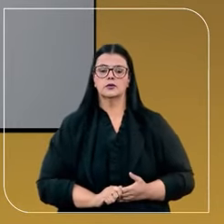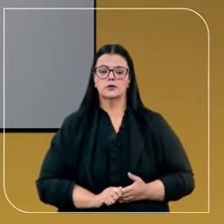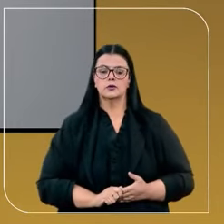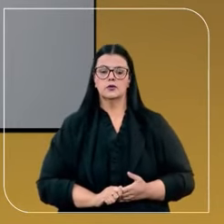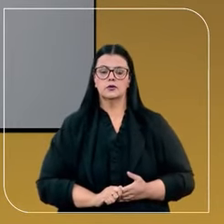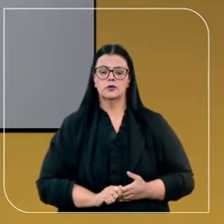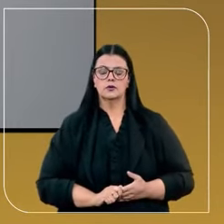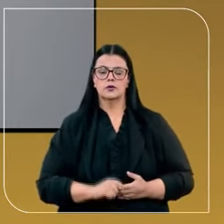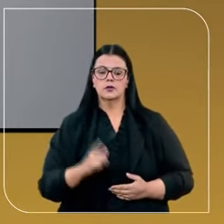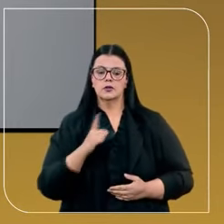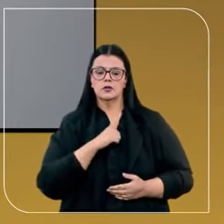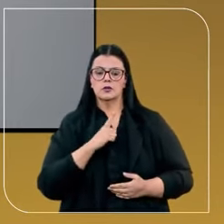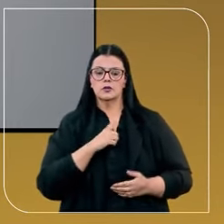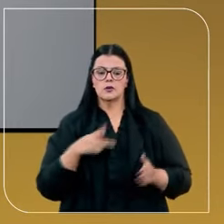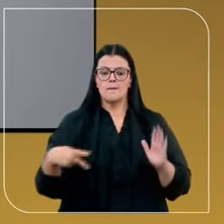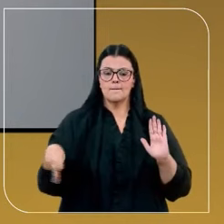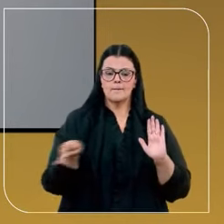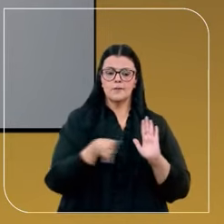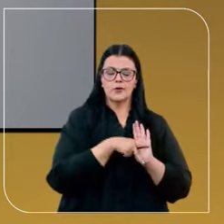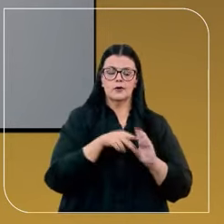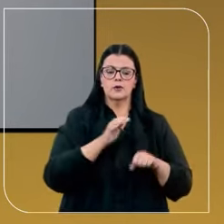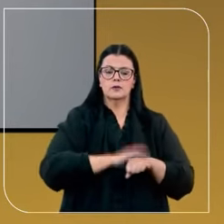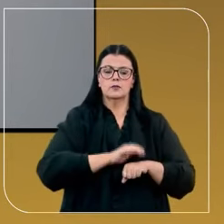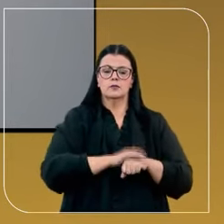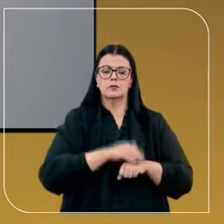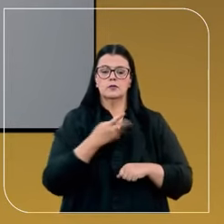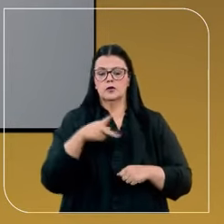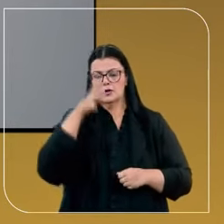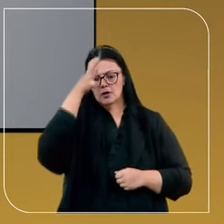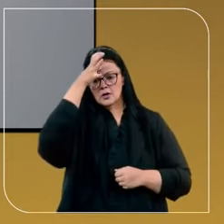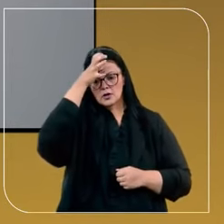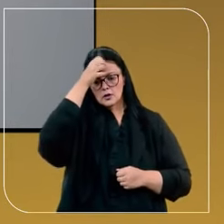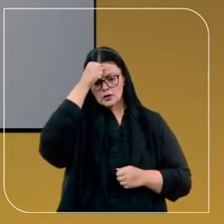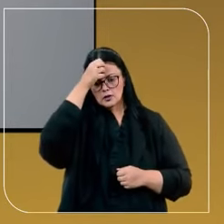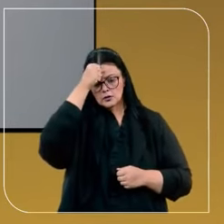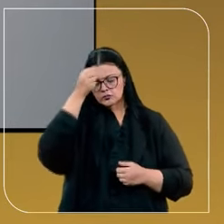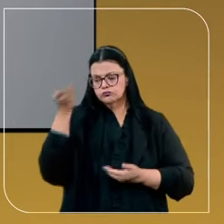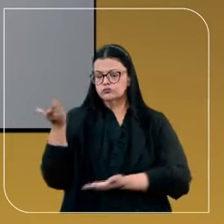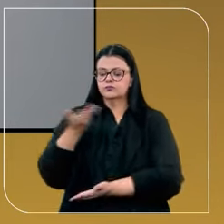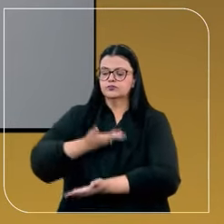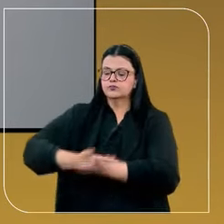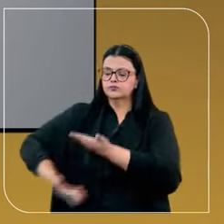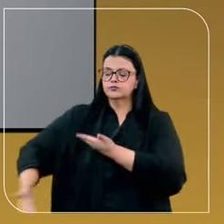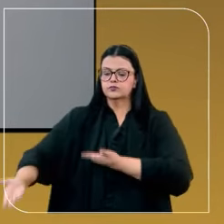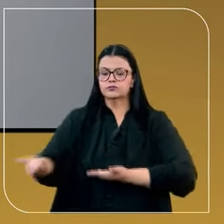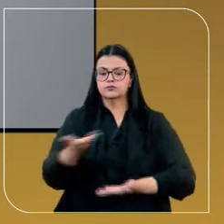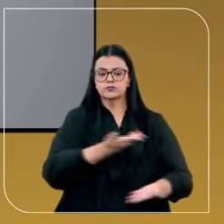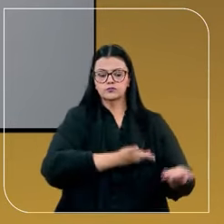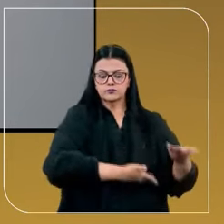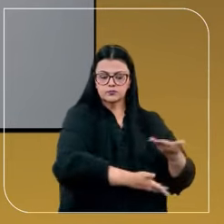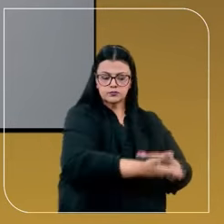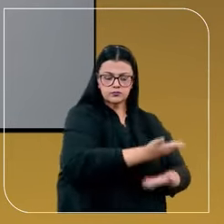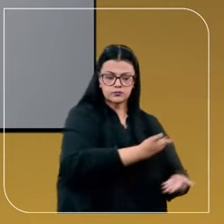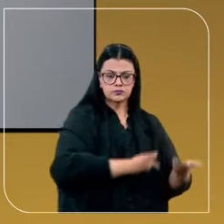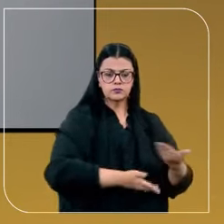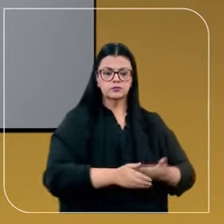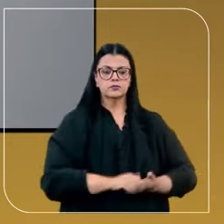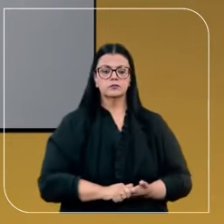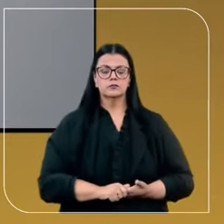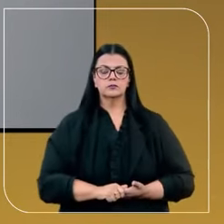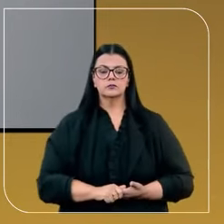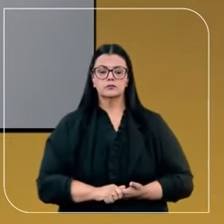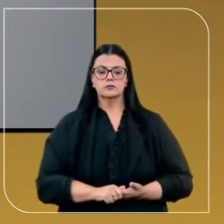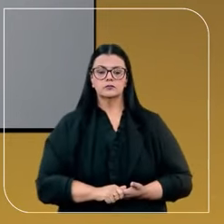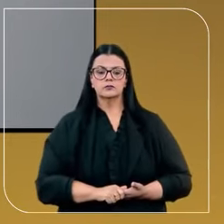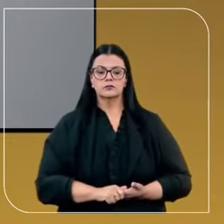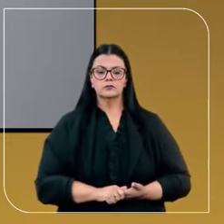para este aprendizado de um com o outro, de uma com a outra,